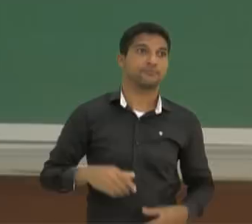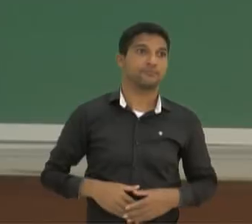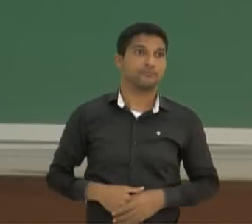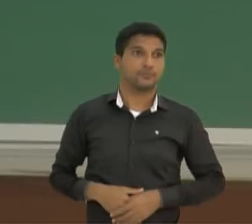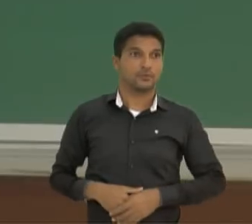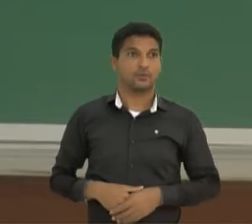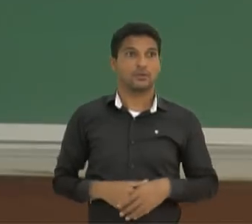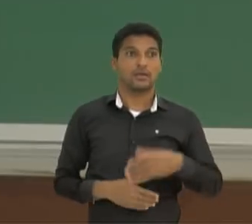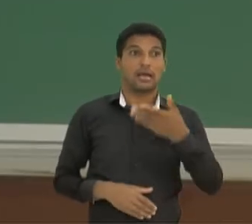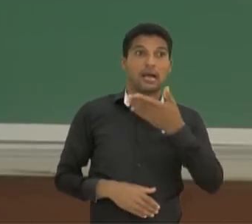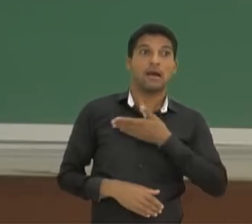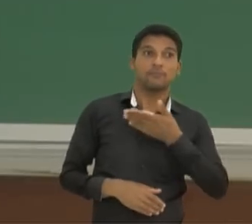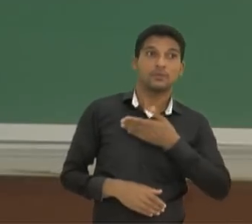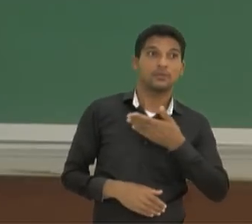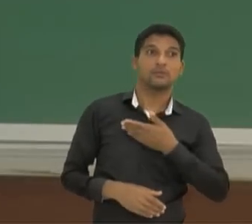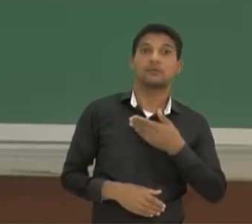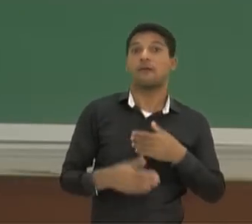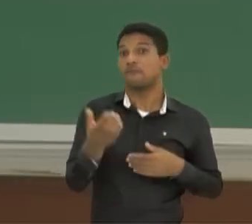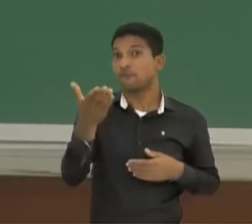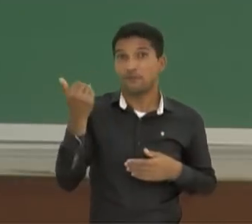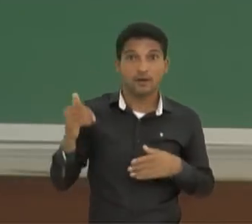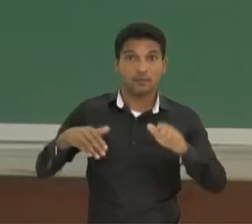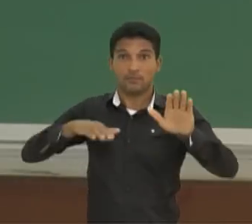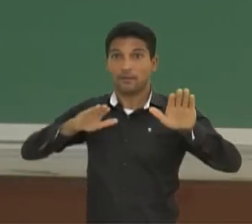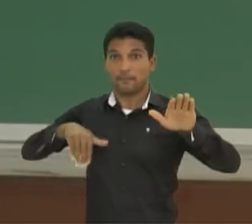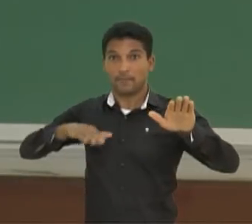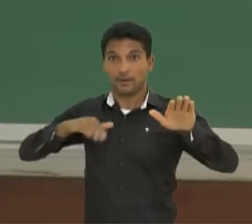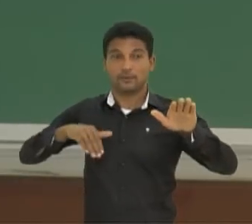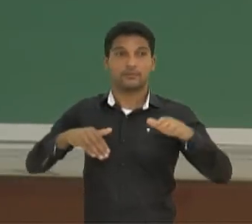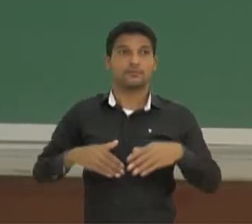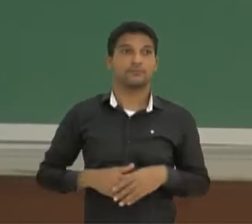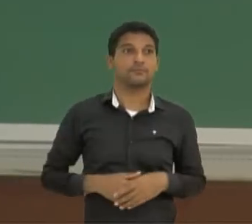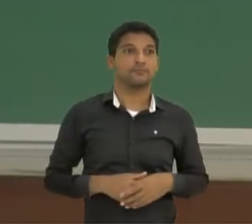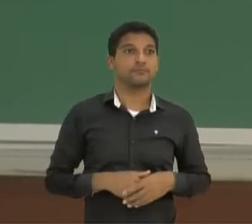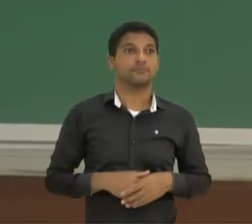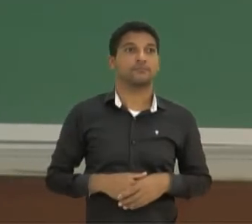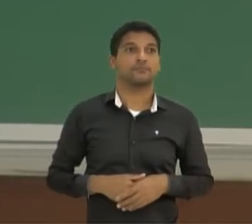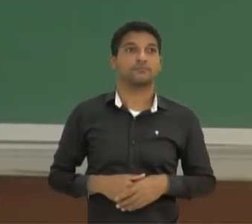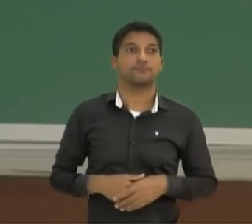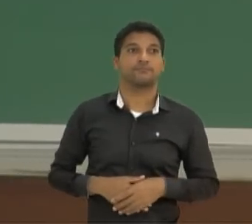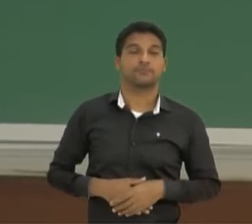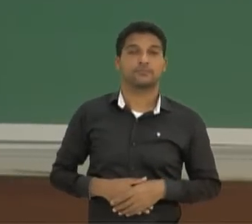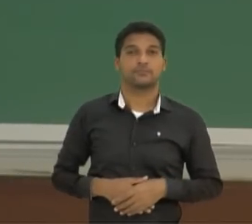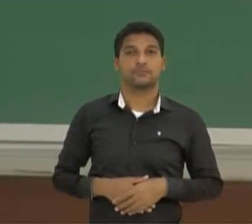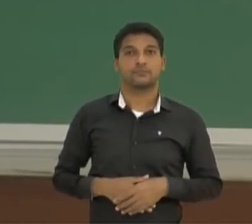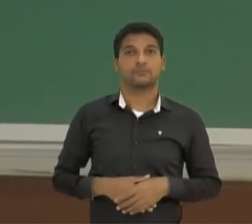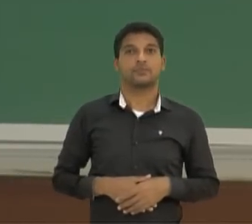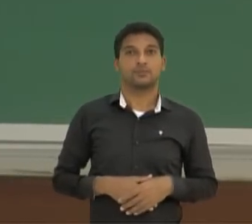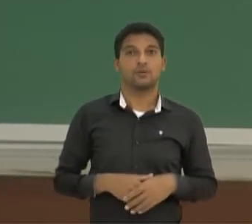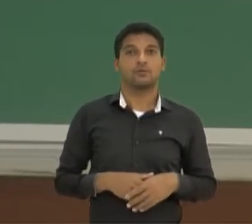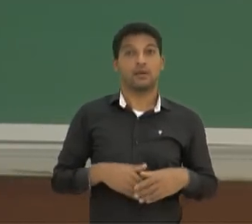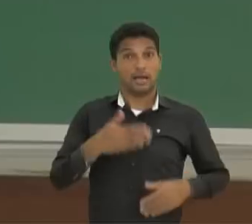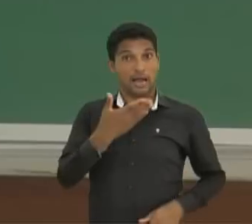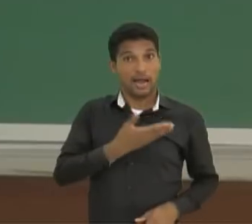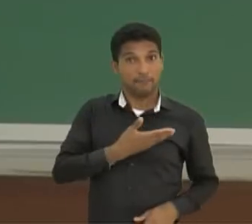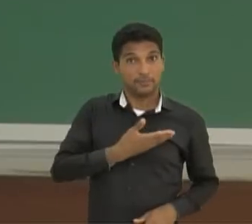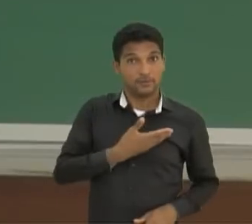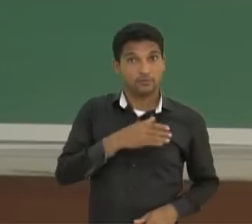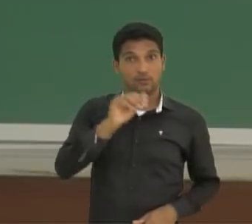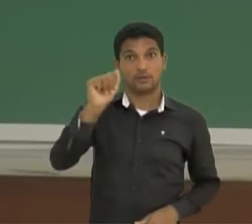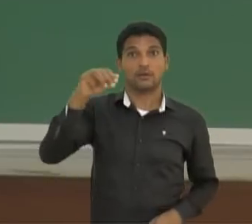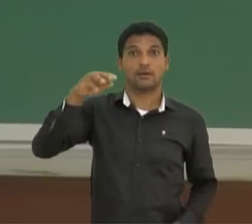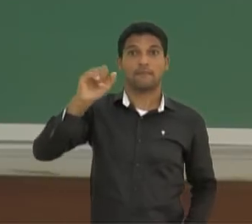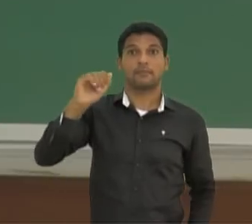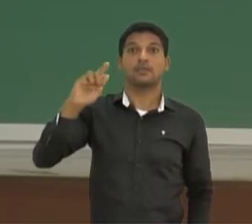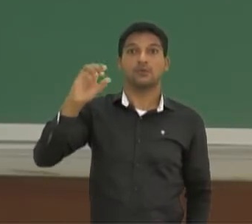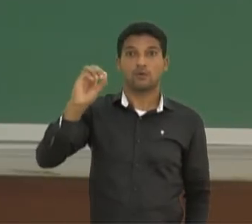prestar atenção em algo que ele quer. Então o que ele faz? Ele coloca a vírgula logo na sequência do vocativo e depois um ponto de exclamação, que é isso que a